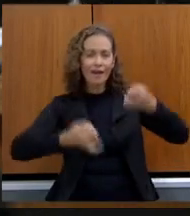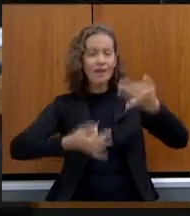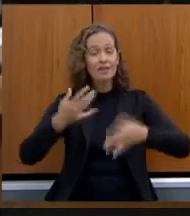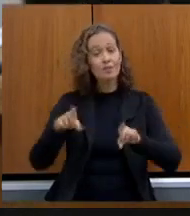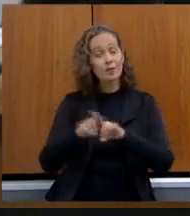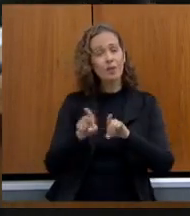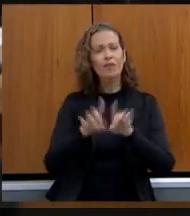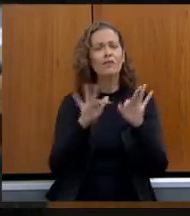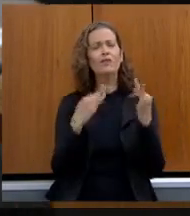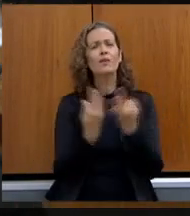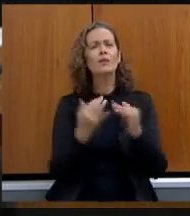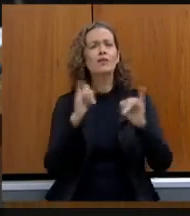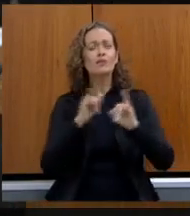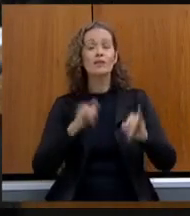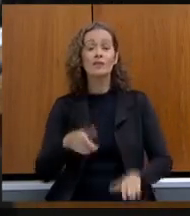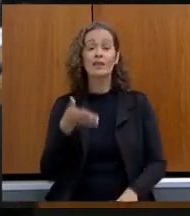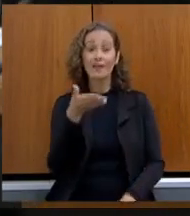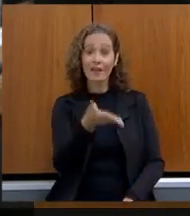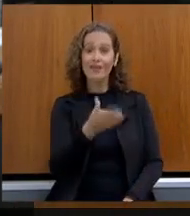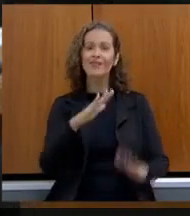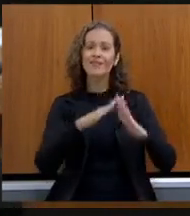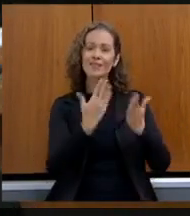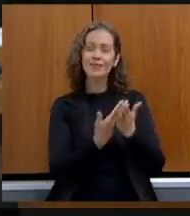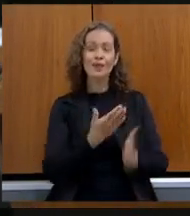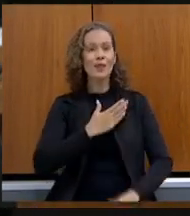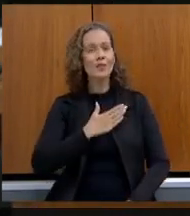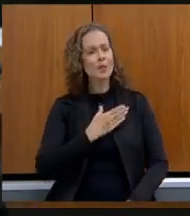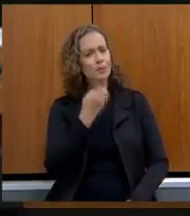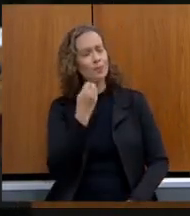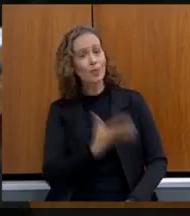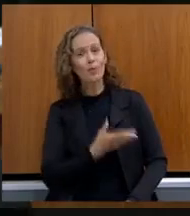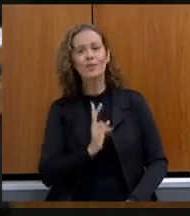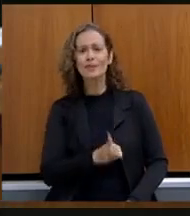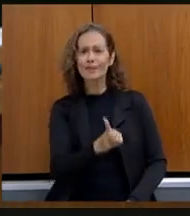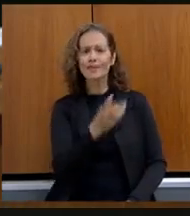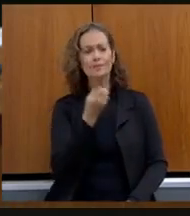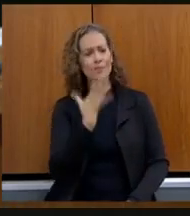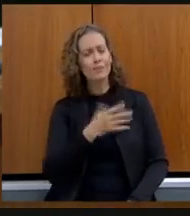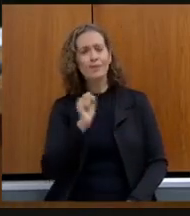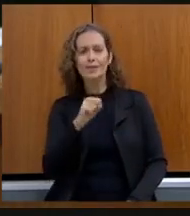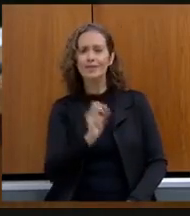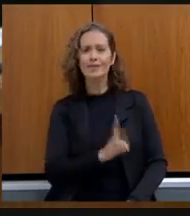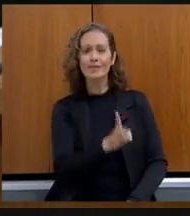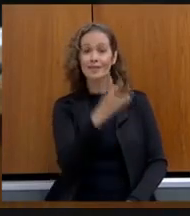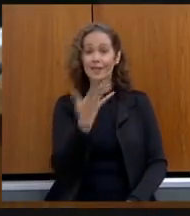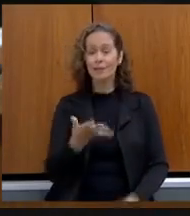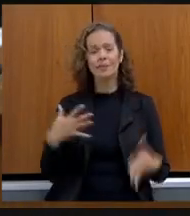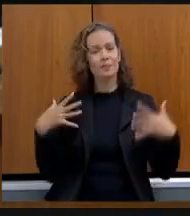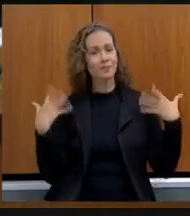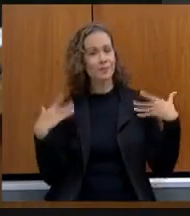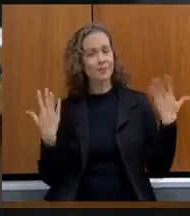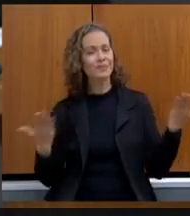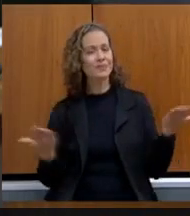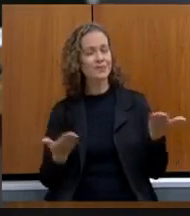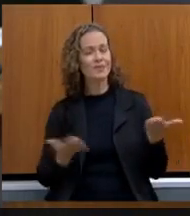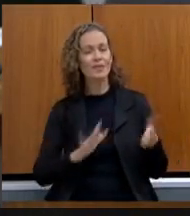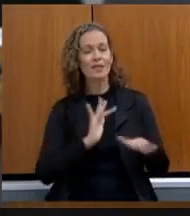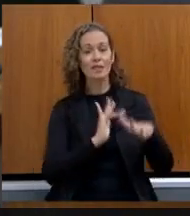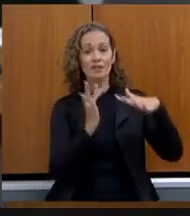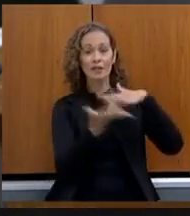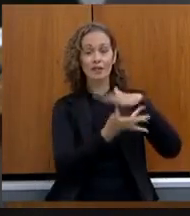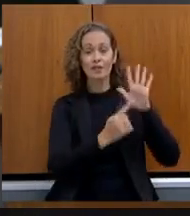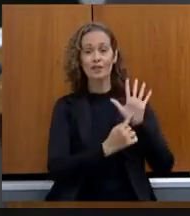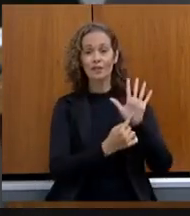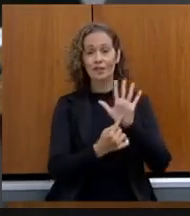famílias dizendo a Esta é a minha escola é boa assim muito boa ela sempre foi muito boa EA alegria de ver lá agora nas redes